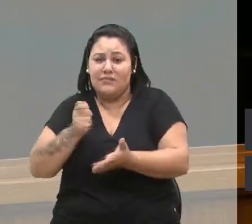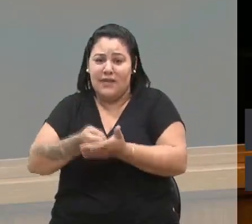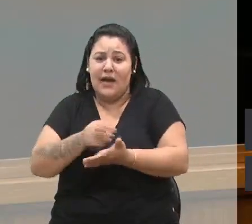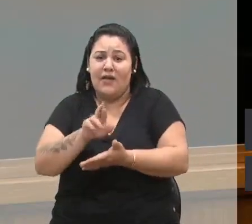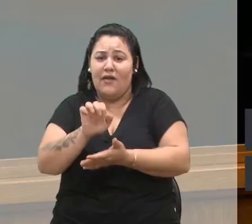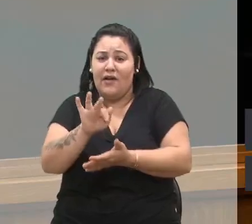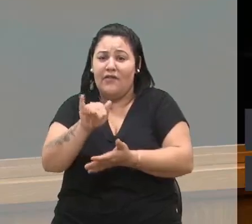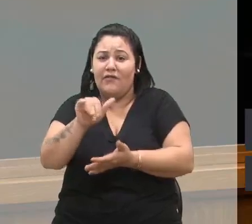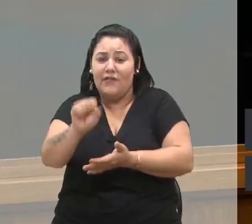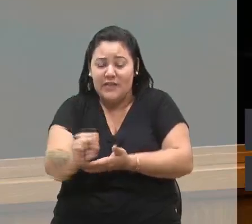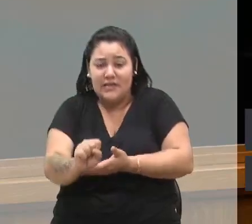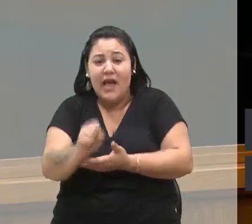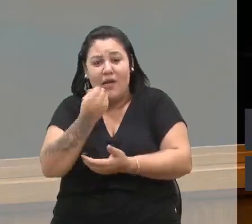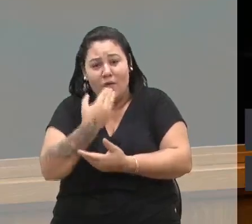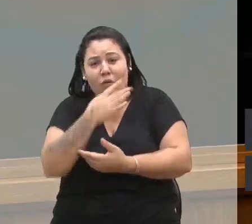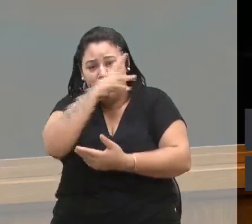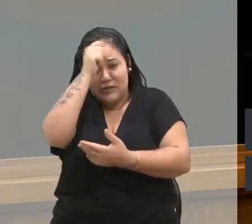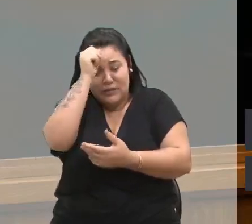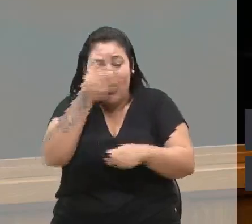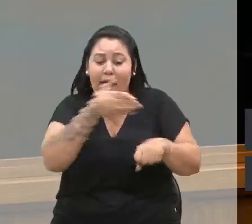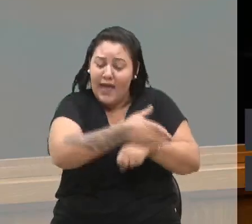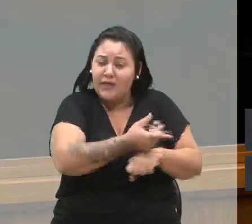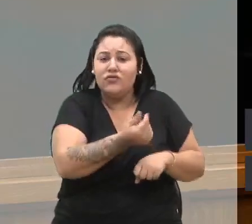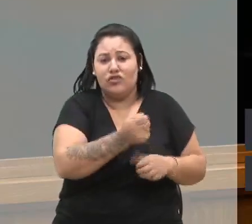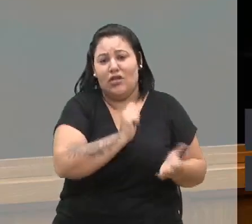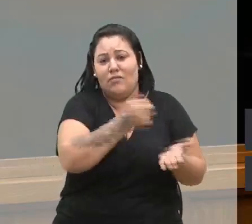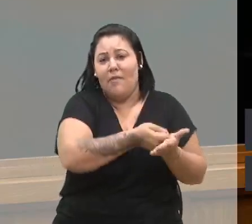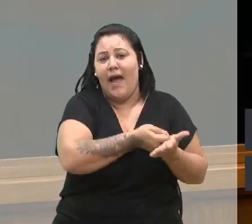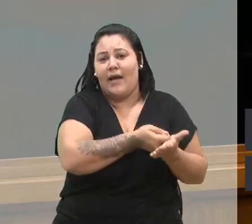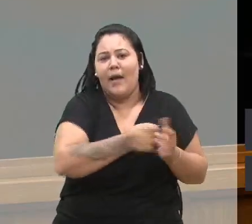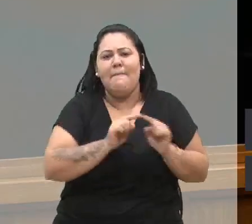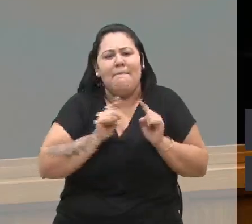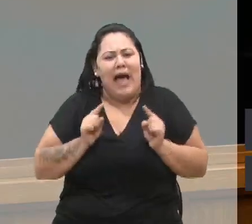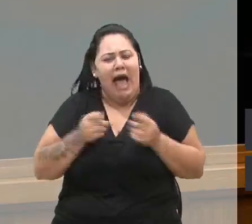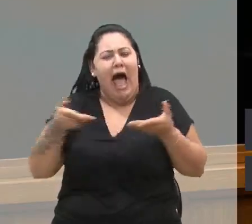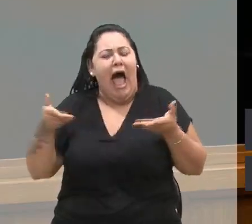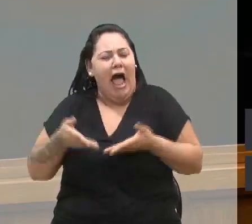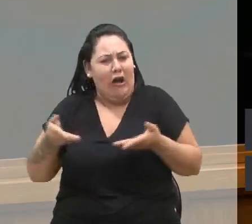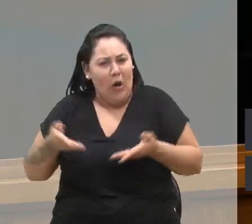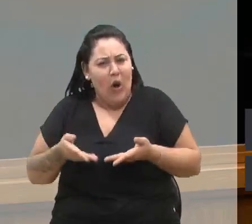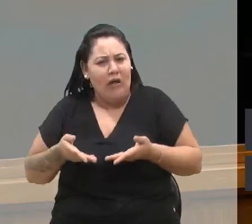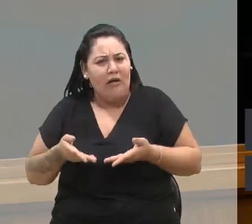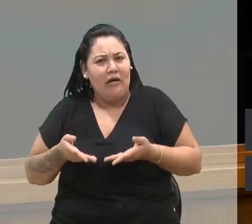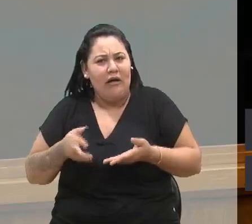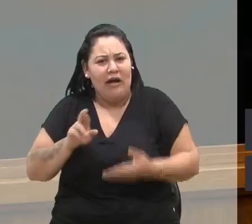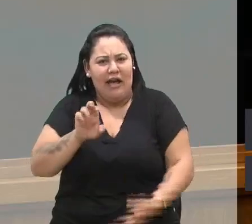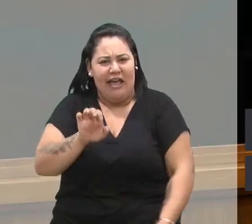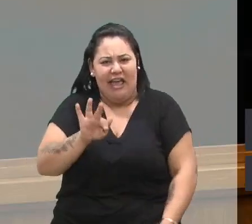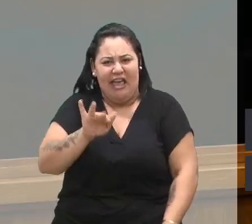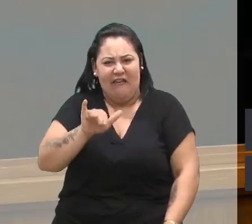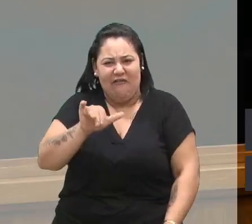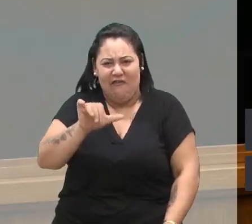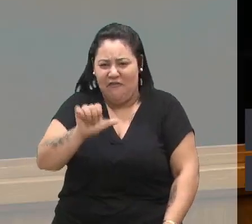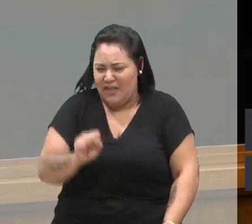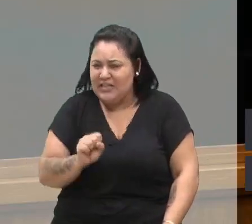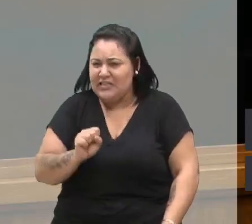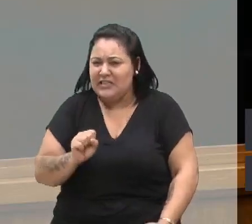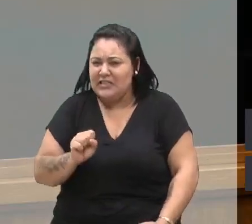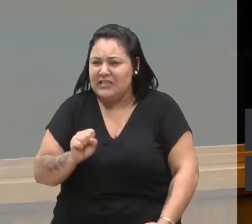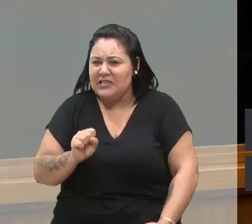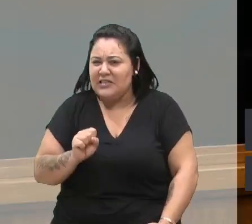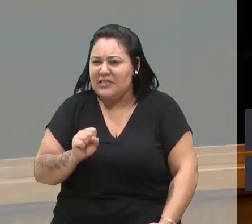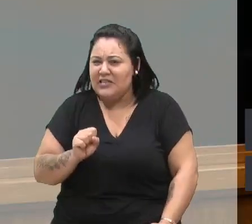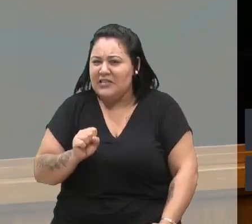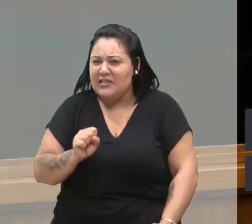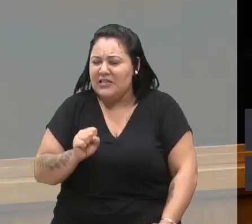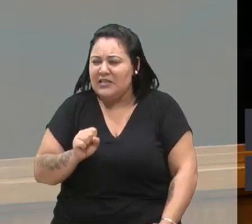bom para o município porque entra aquele dinheiro. Agora, refis oriunda de fraude, eu confesso